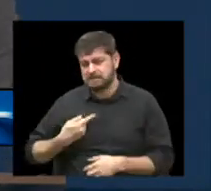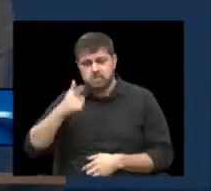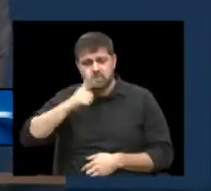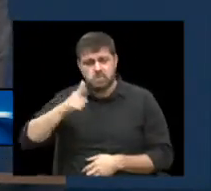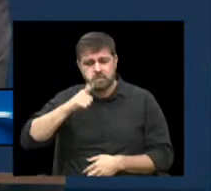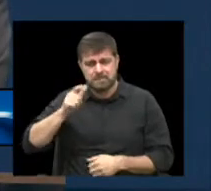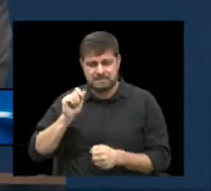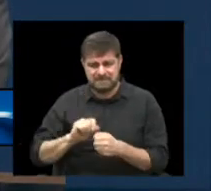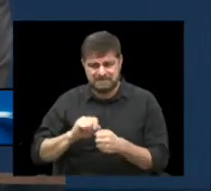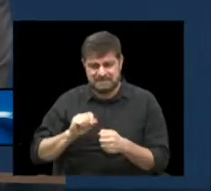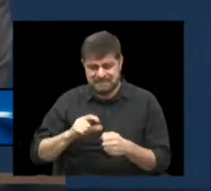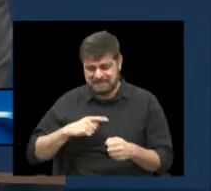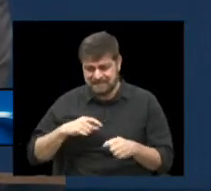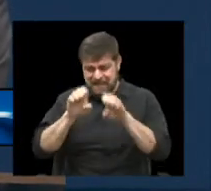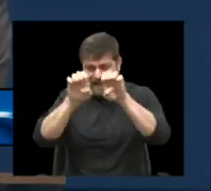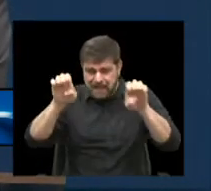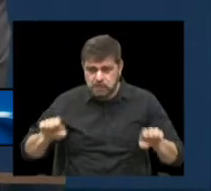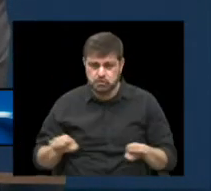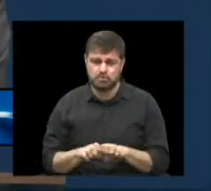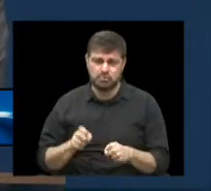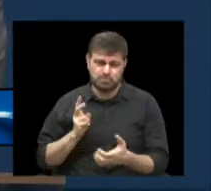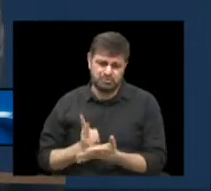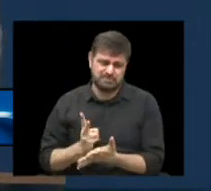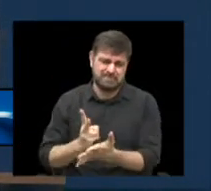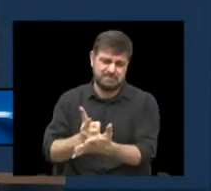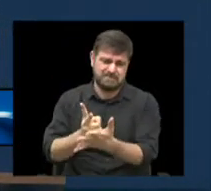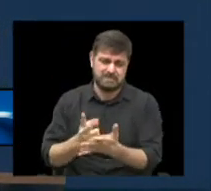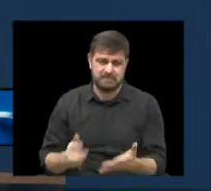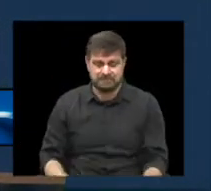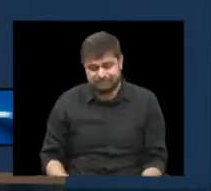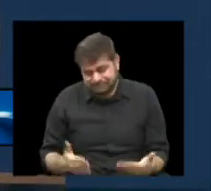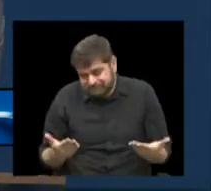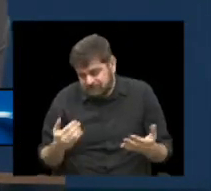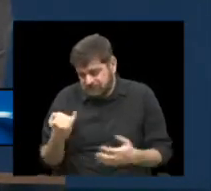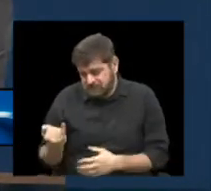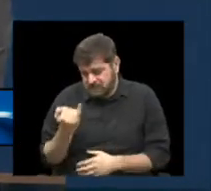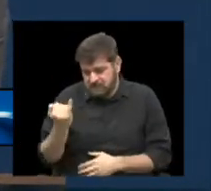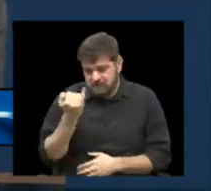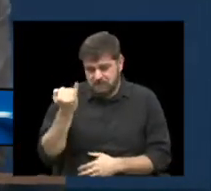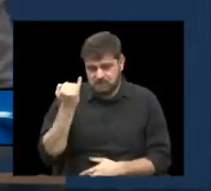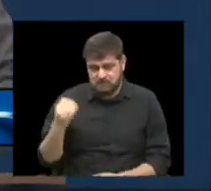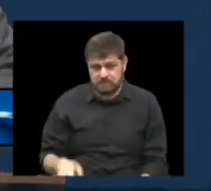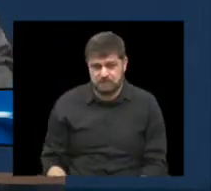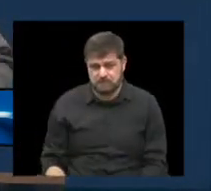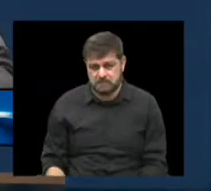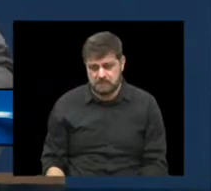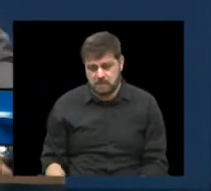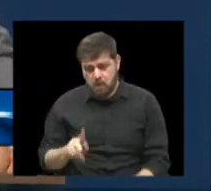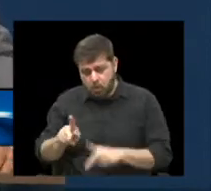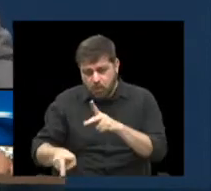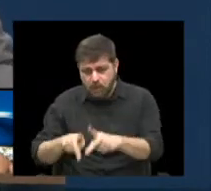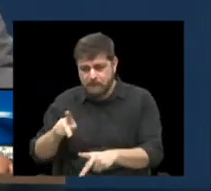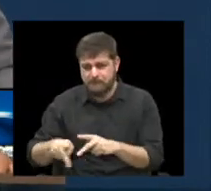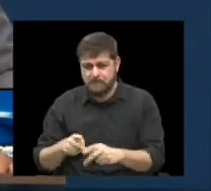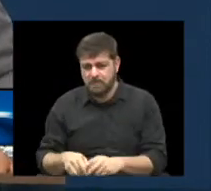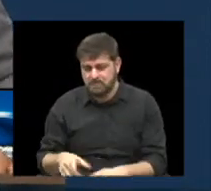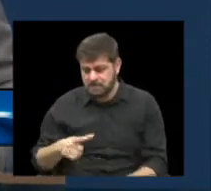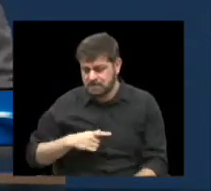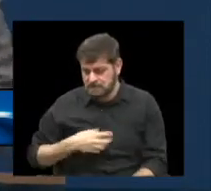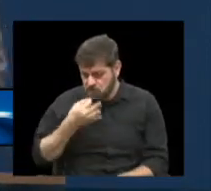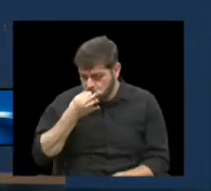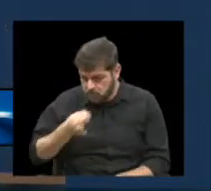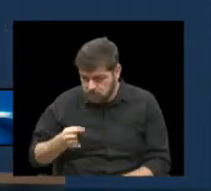consiga manter um mínimo de estrutura aqui. Então, é muito importante a opinião pública saber